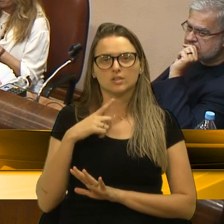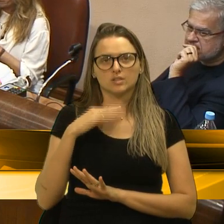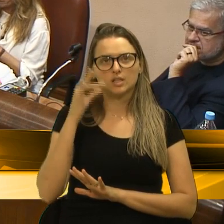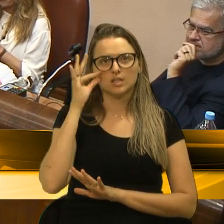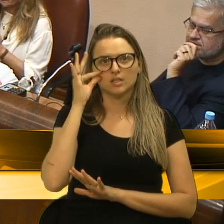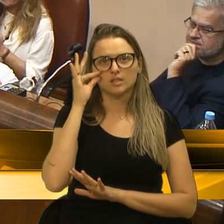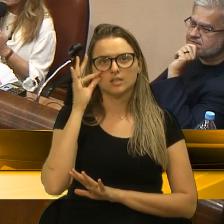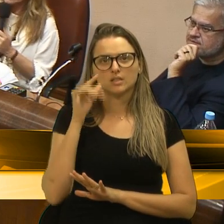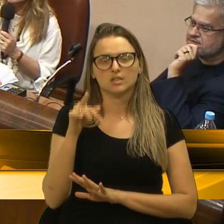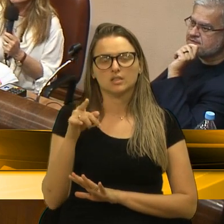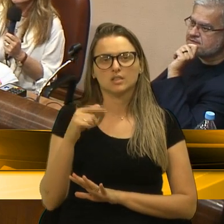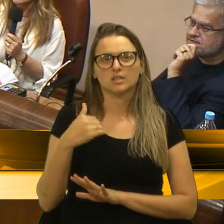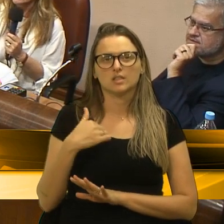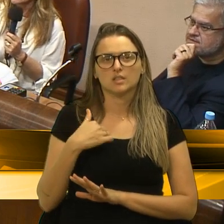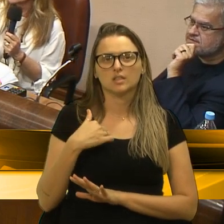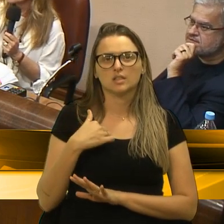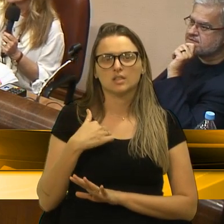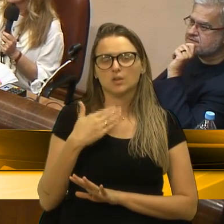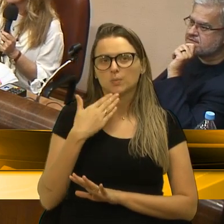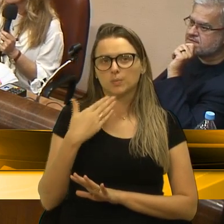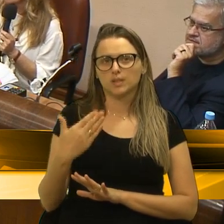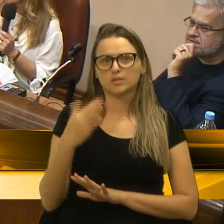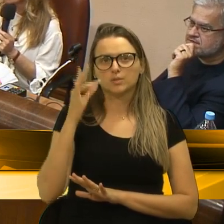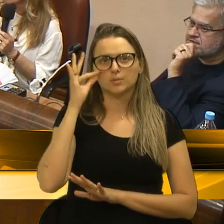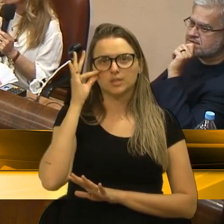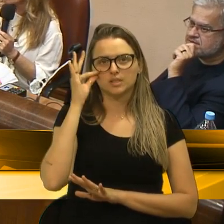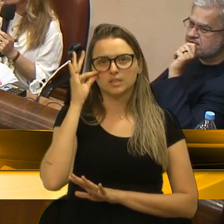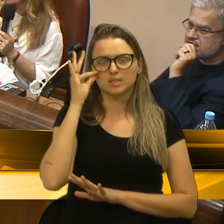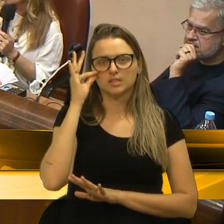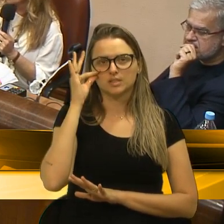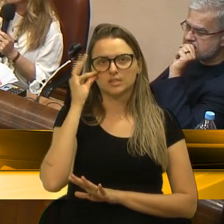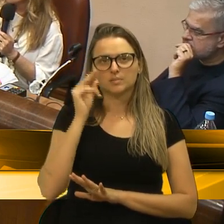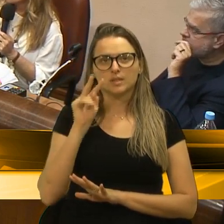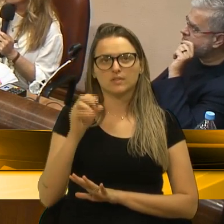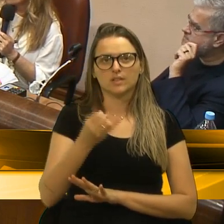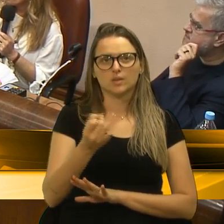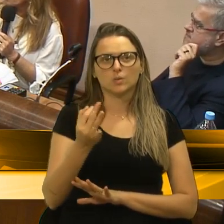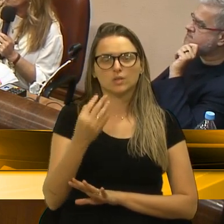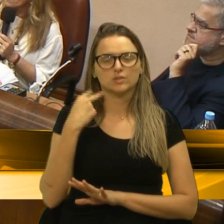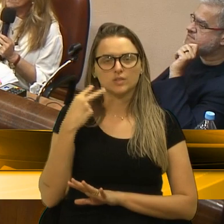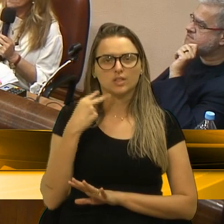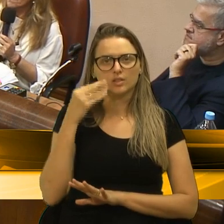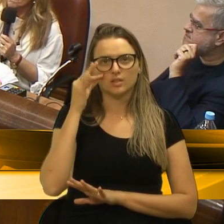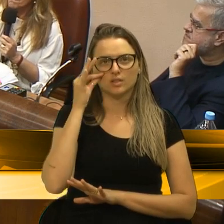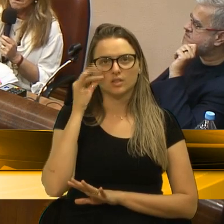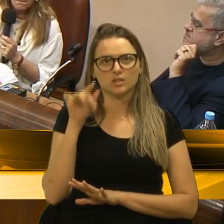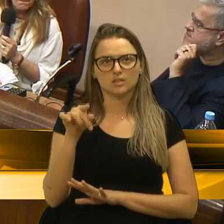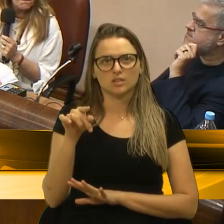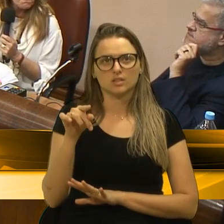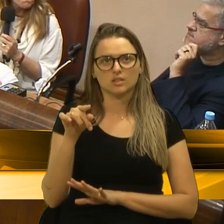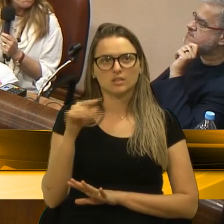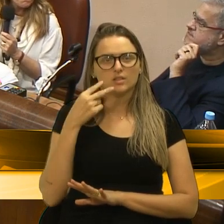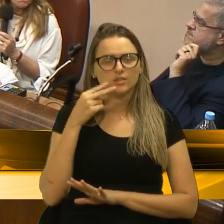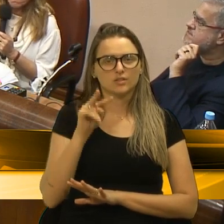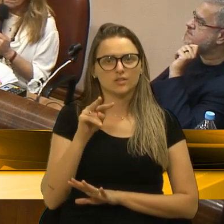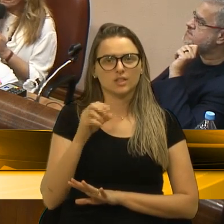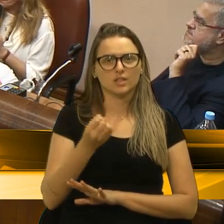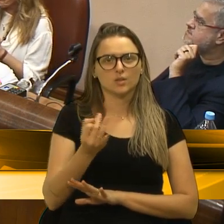presentes. Como? A lista de presentes, os presentes na sessão. Verificação de quórum. Por